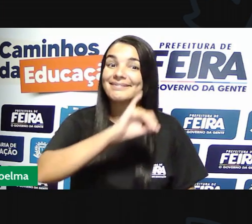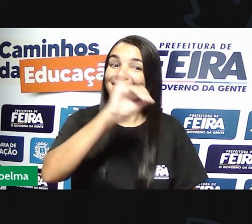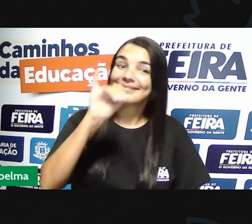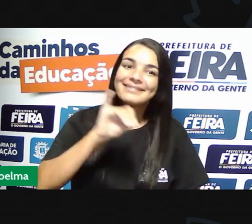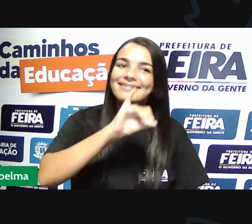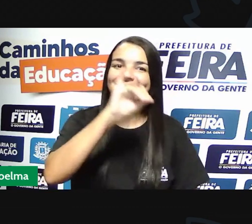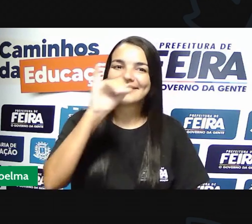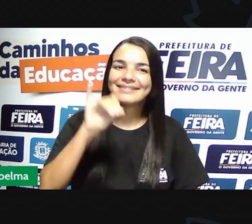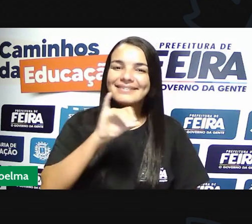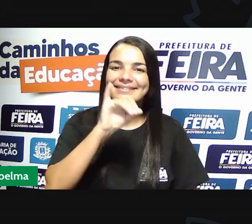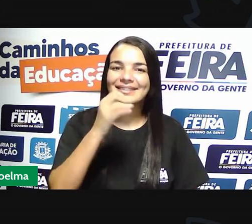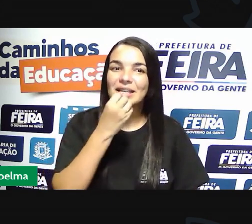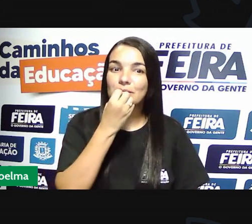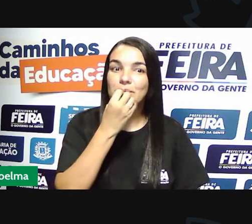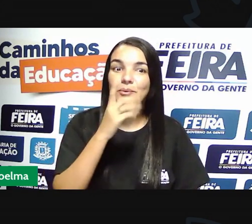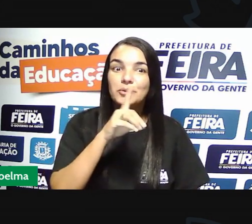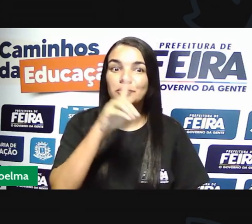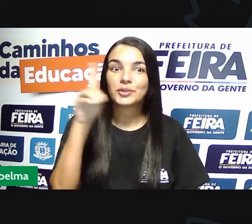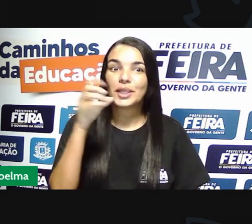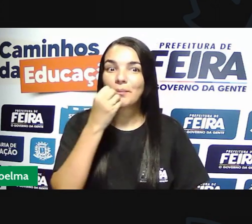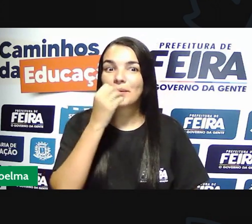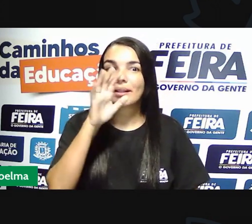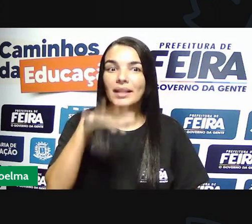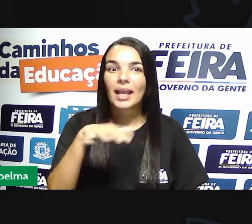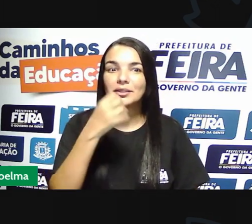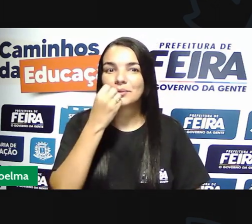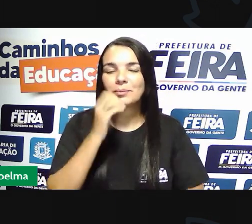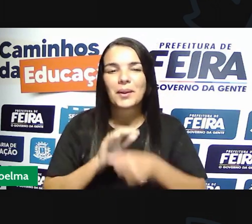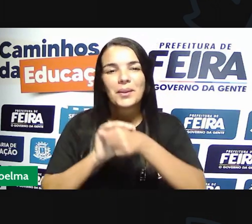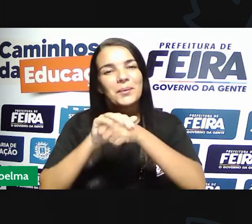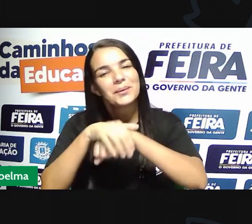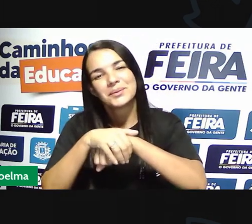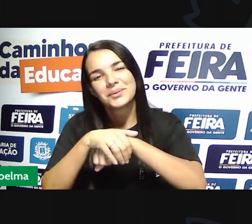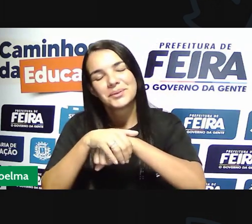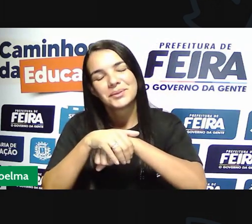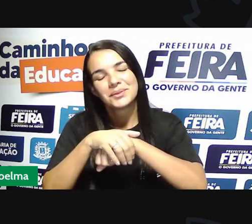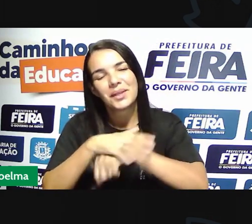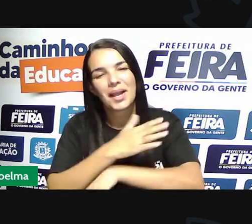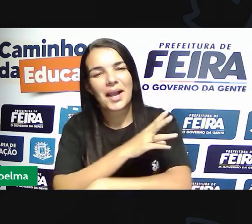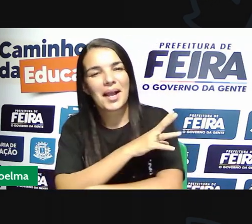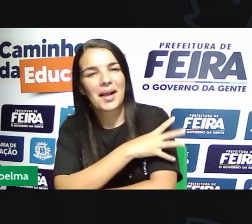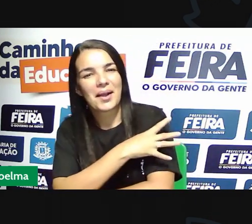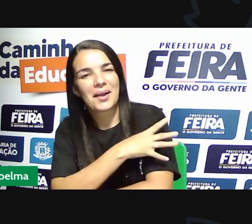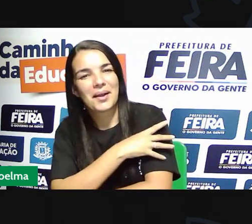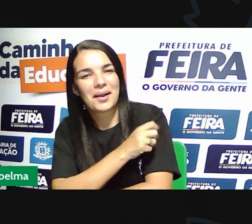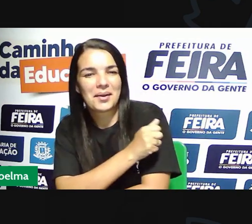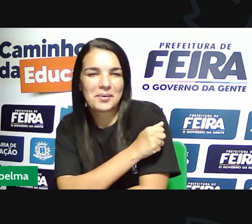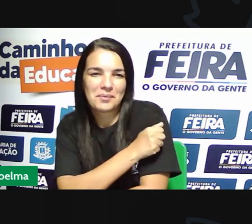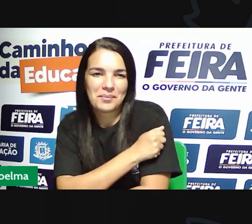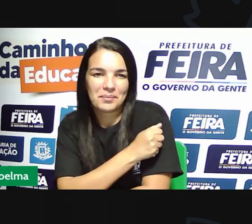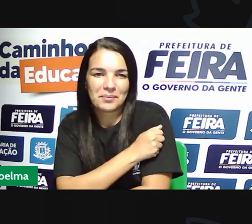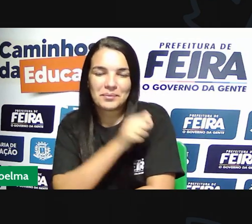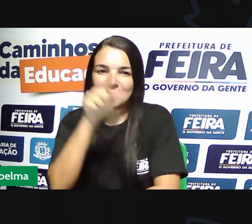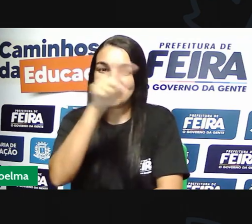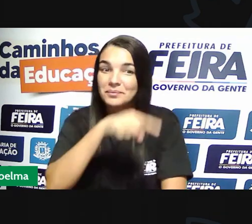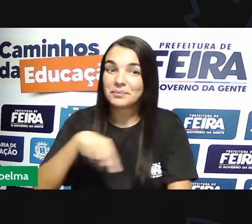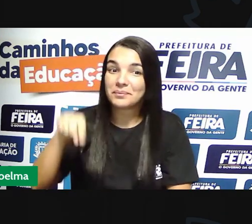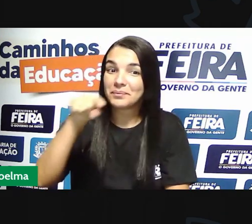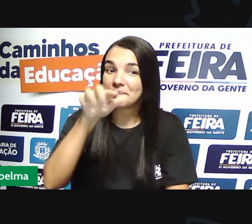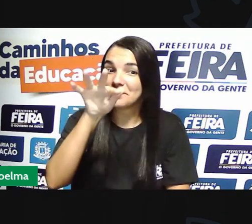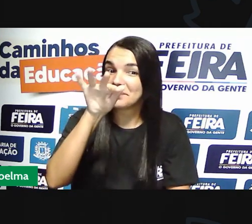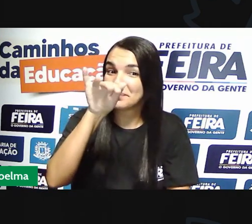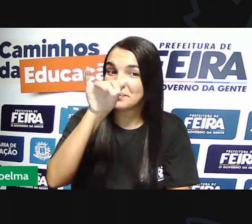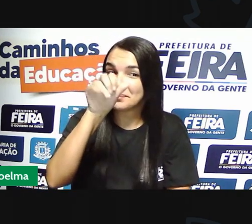o Olá bom dia boa tarde boa noite meus queridos alunos nossos quartos